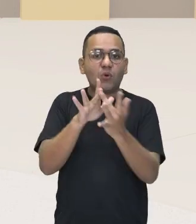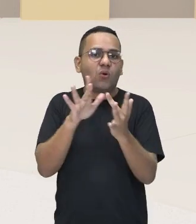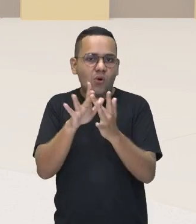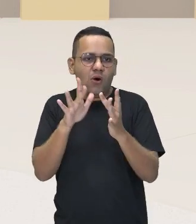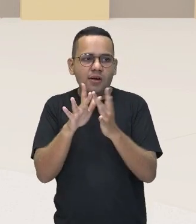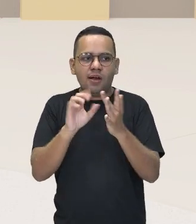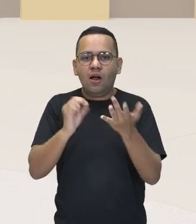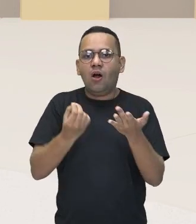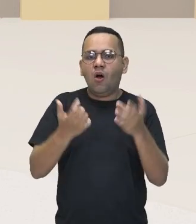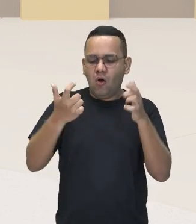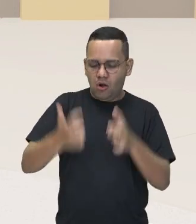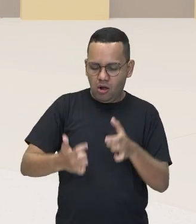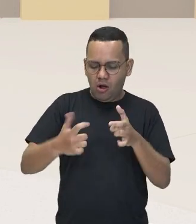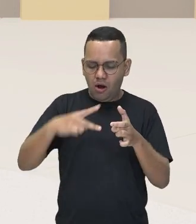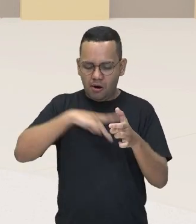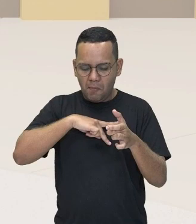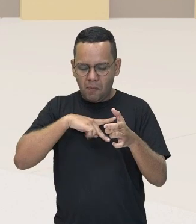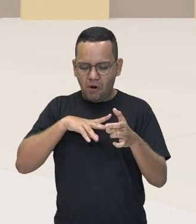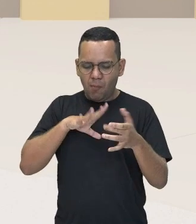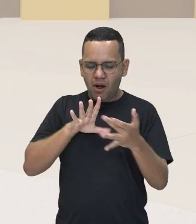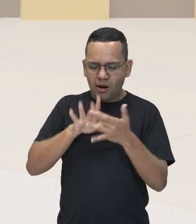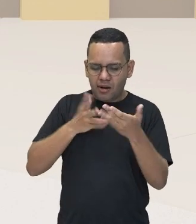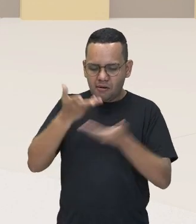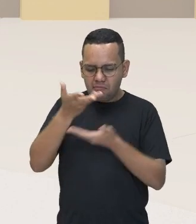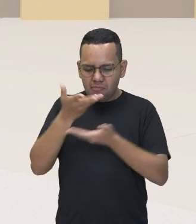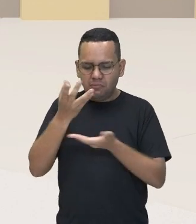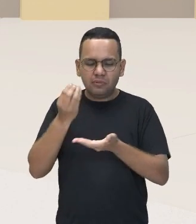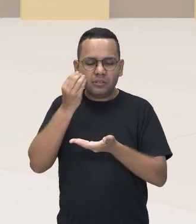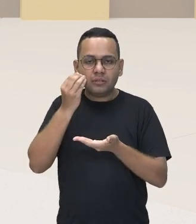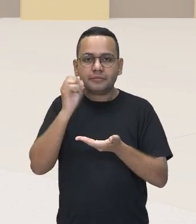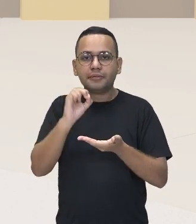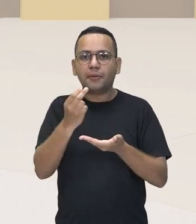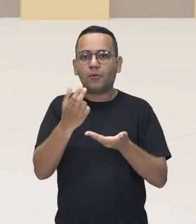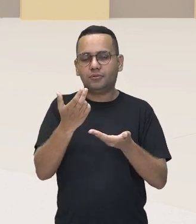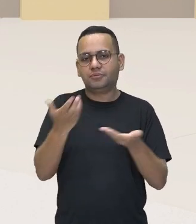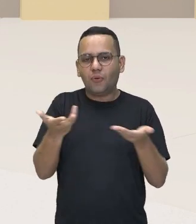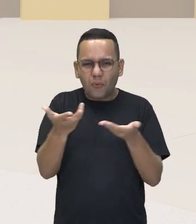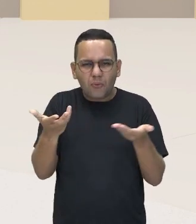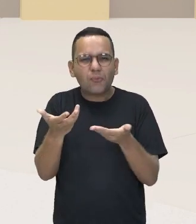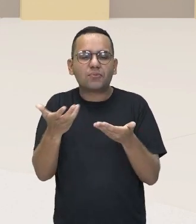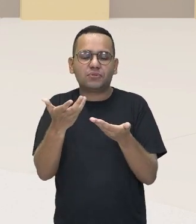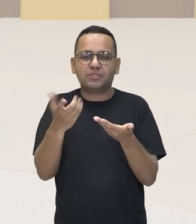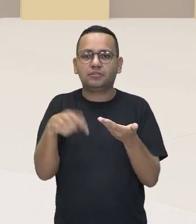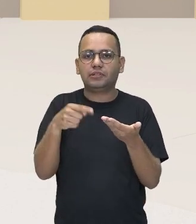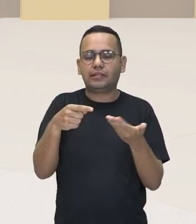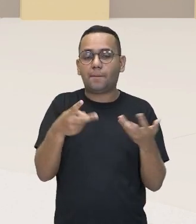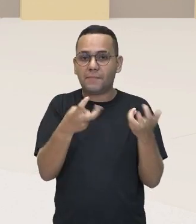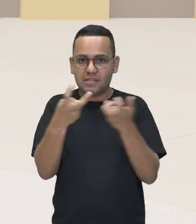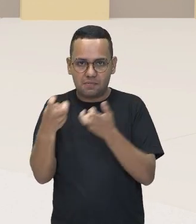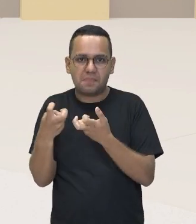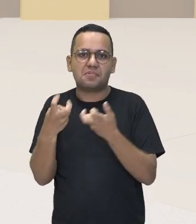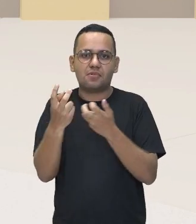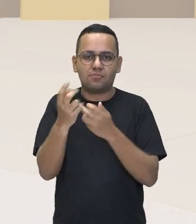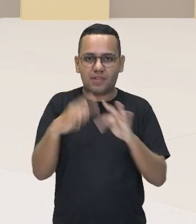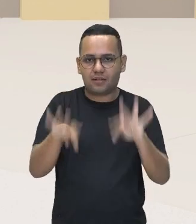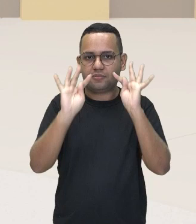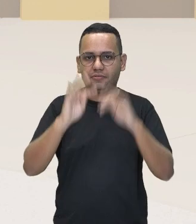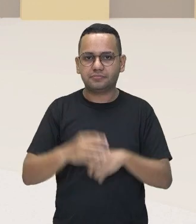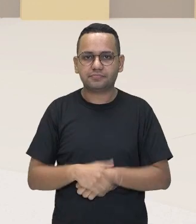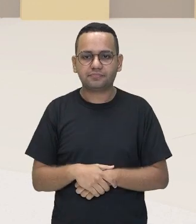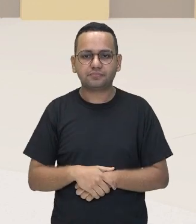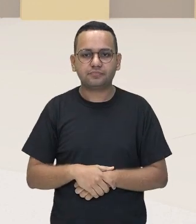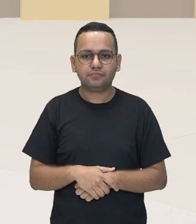pertencemos, que é um mundo muito ligado, então, às tecnologias. Perceba também que a gente ouve muito, né? Ah,